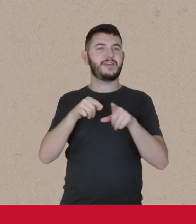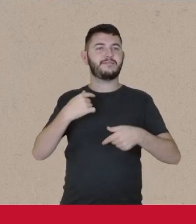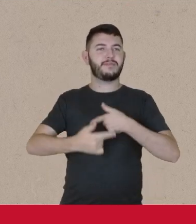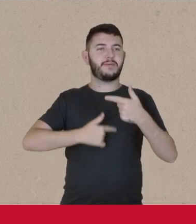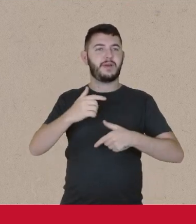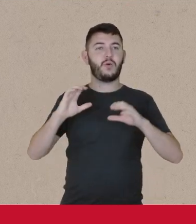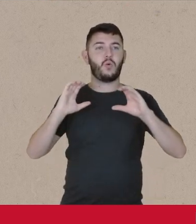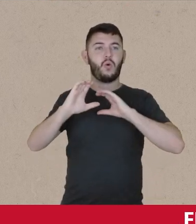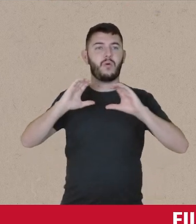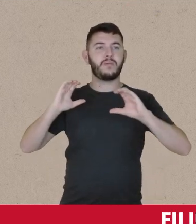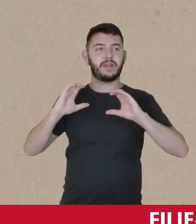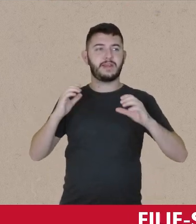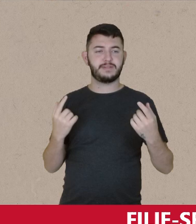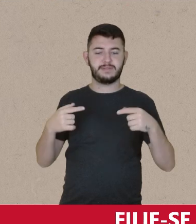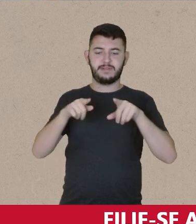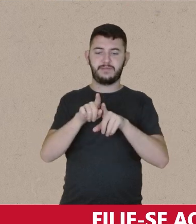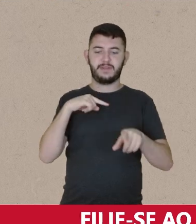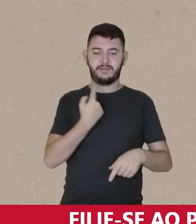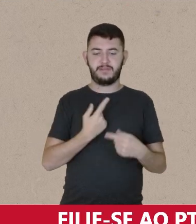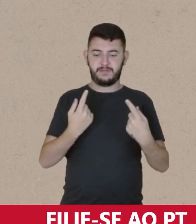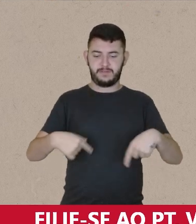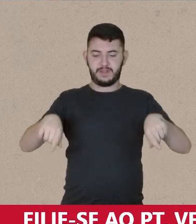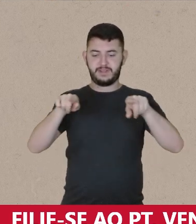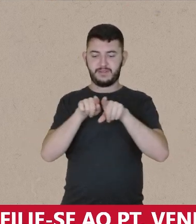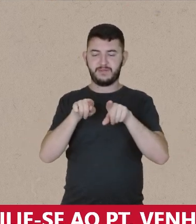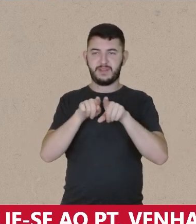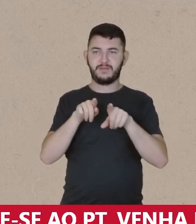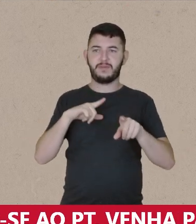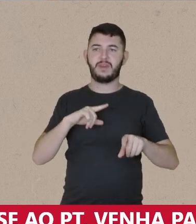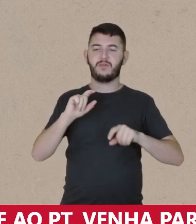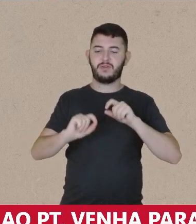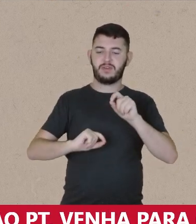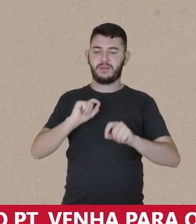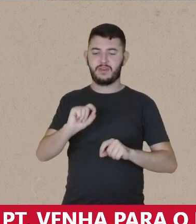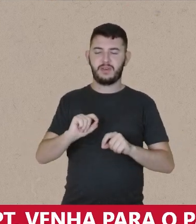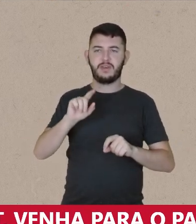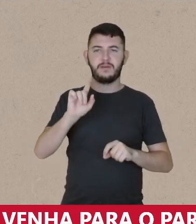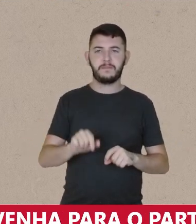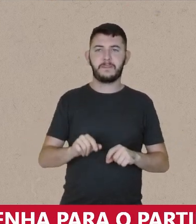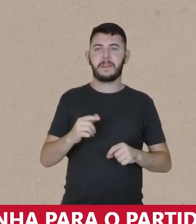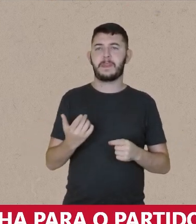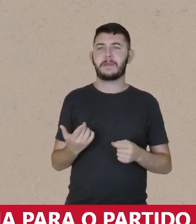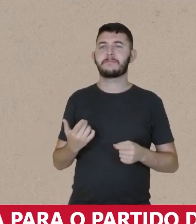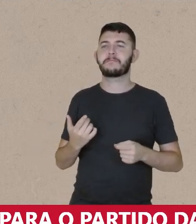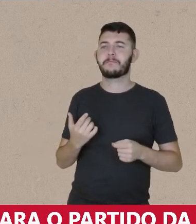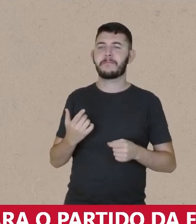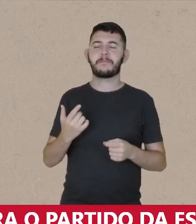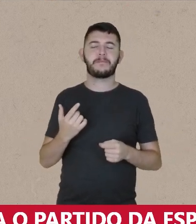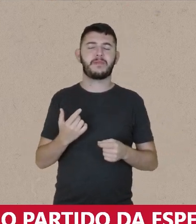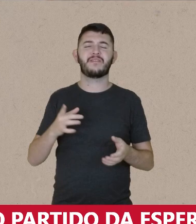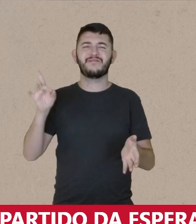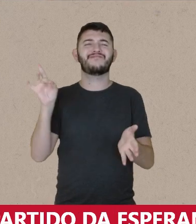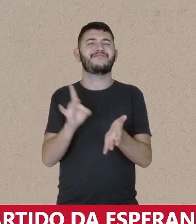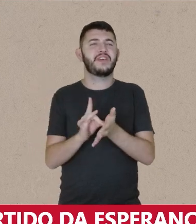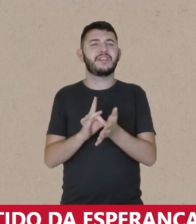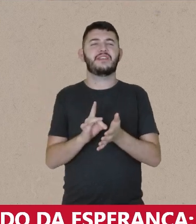comunicação e precisamos acompanhar par e passo, realmente é de uma dureza, de uma